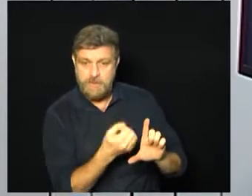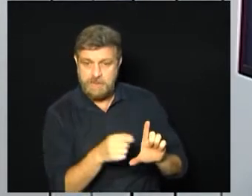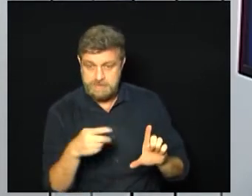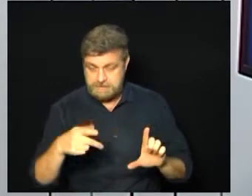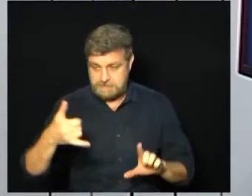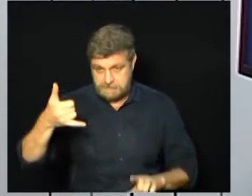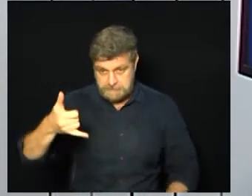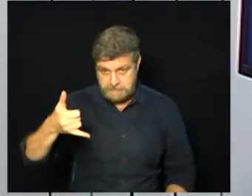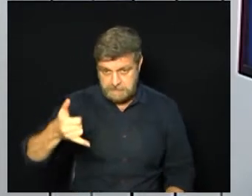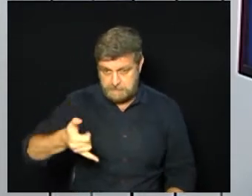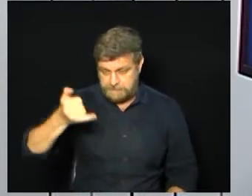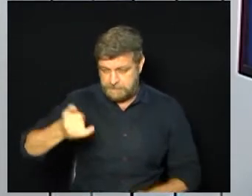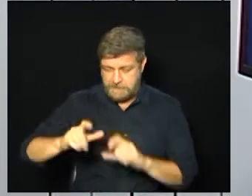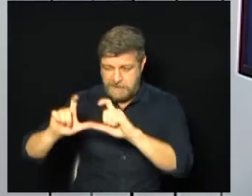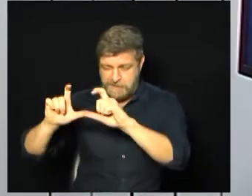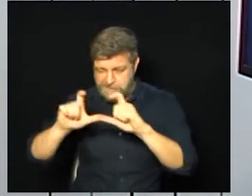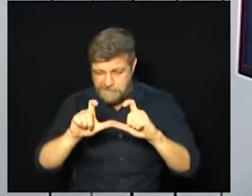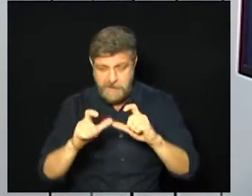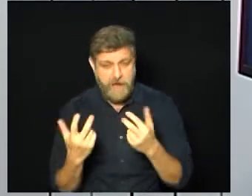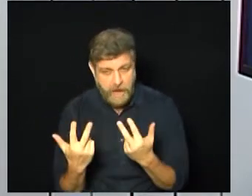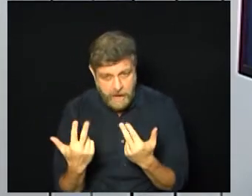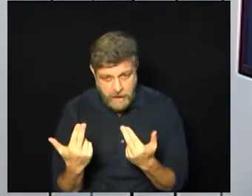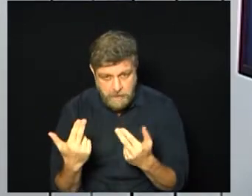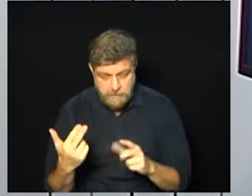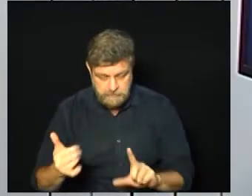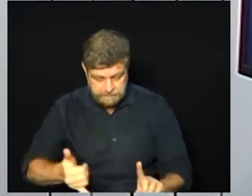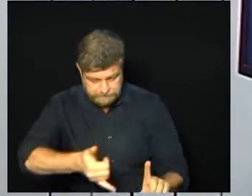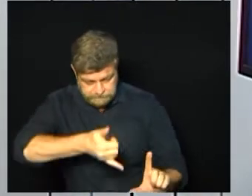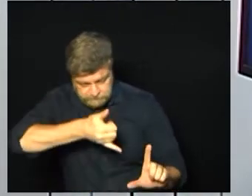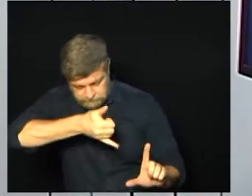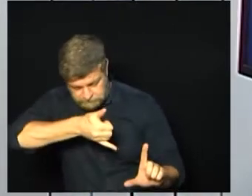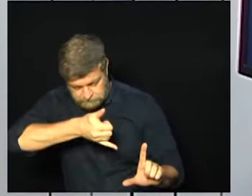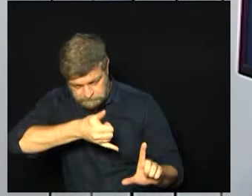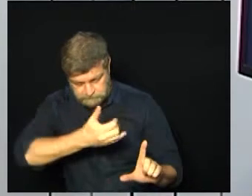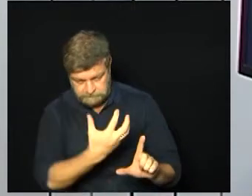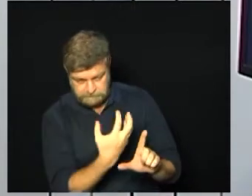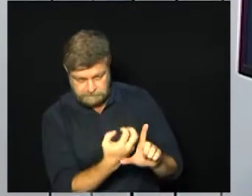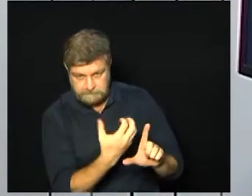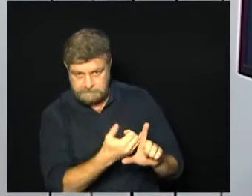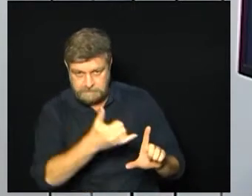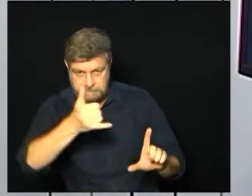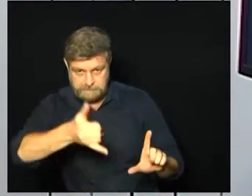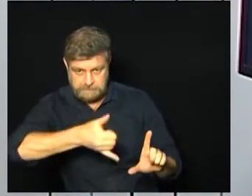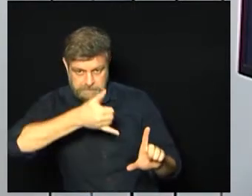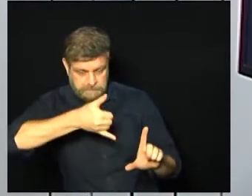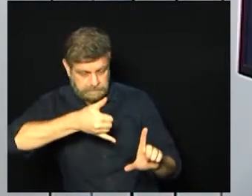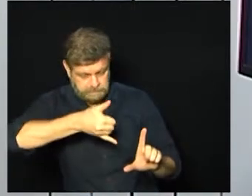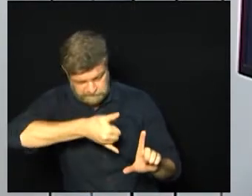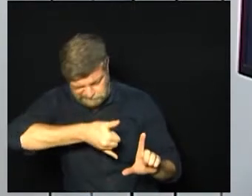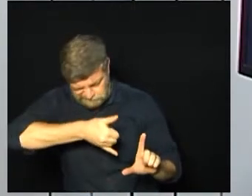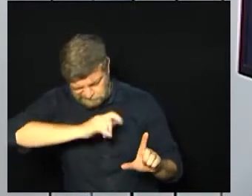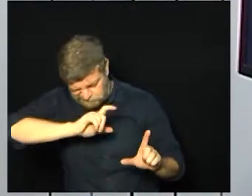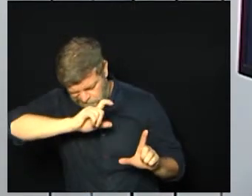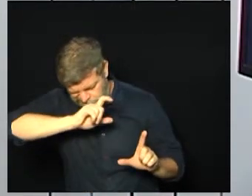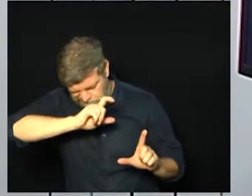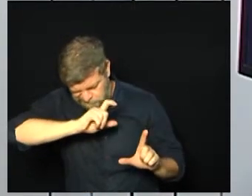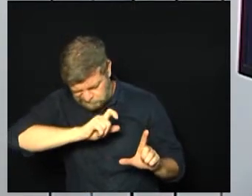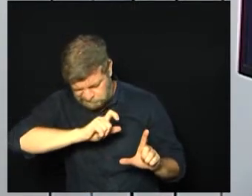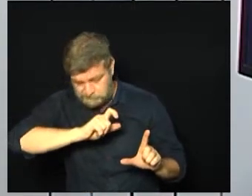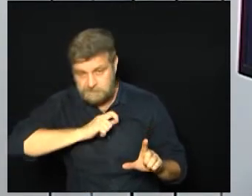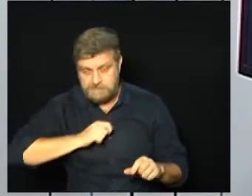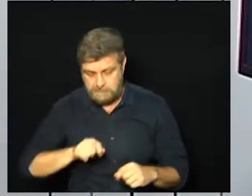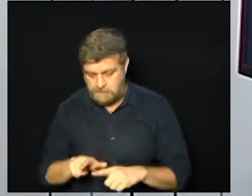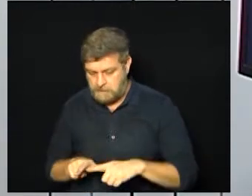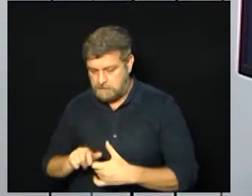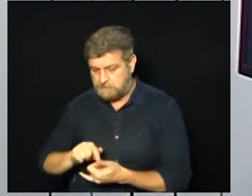celular, abre a câmera como se você fosse tirar uma foto. E você aponta aqui, ó, para este QR Code. Apontando para